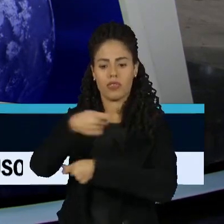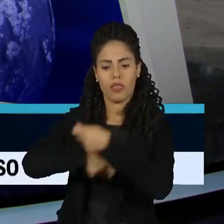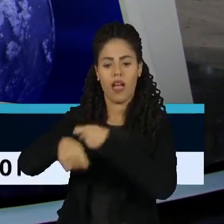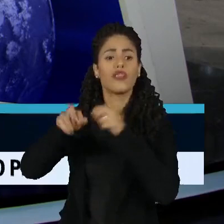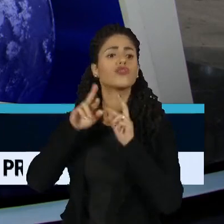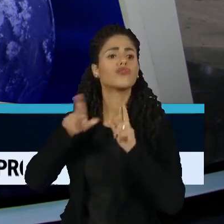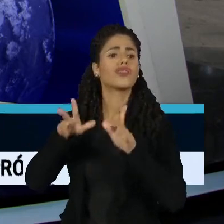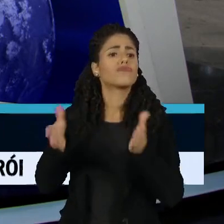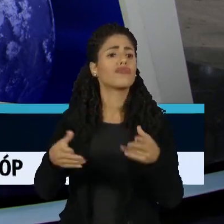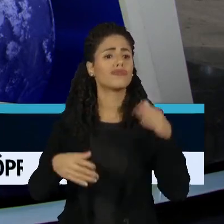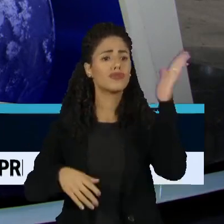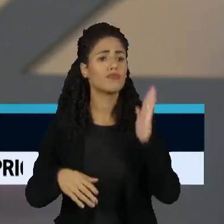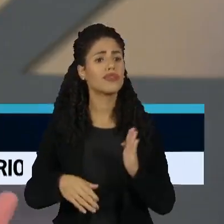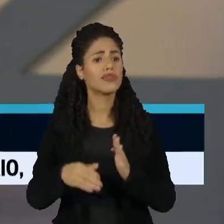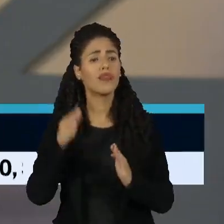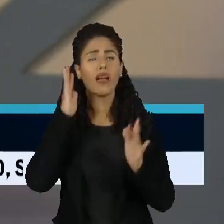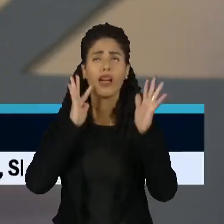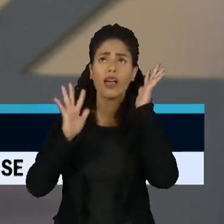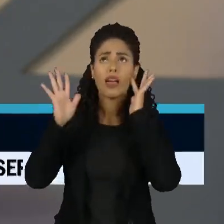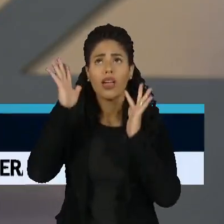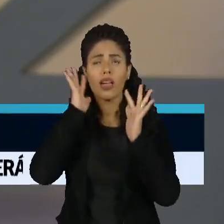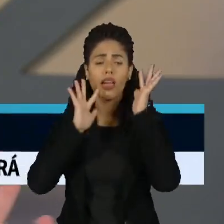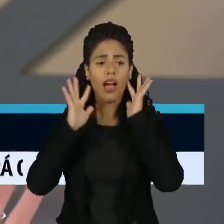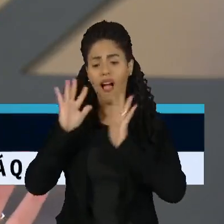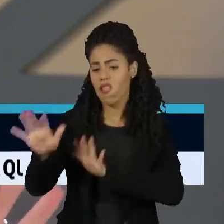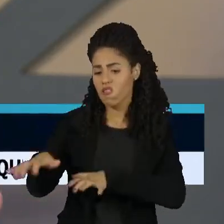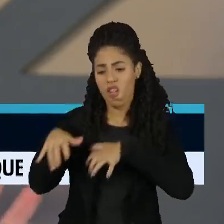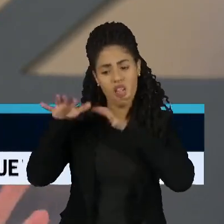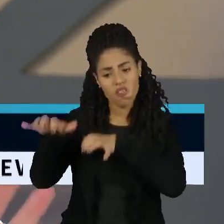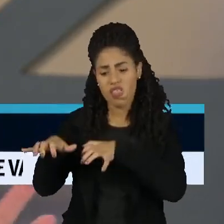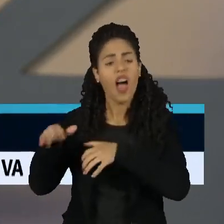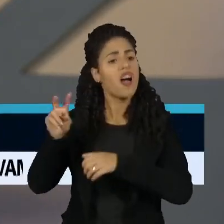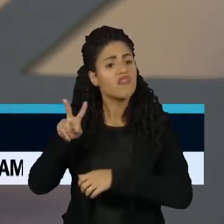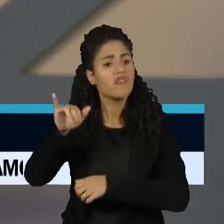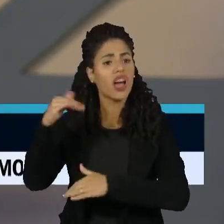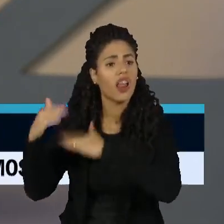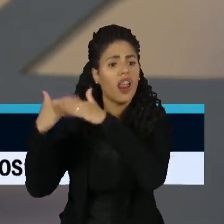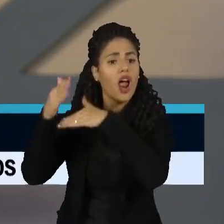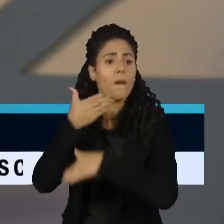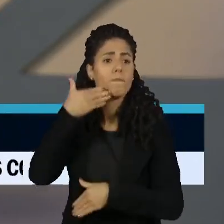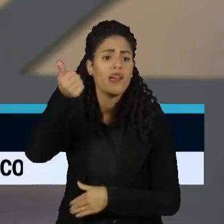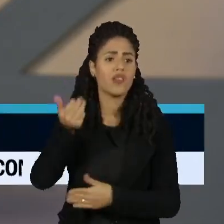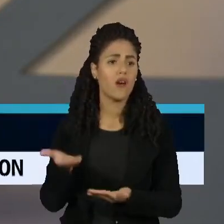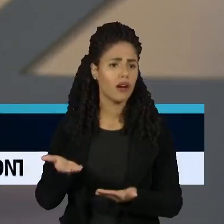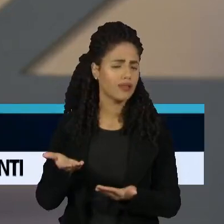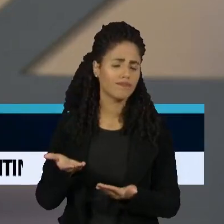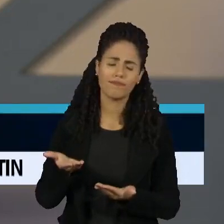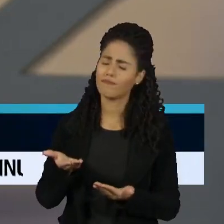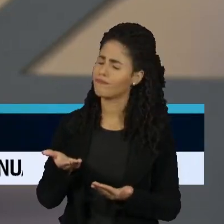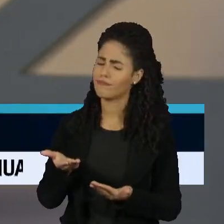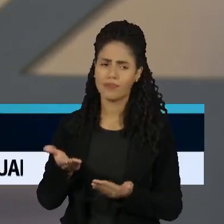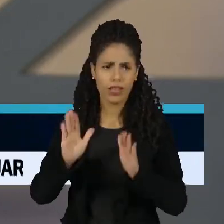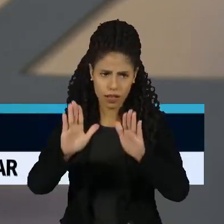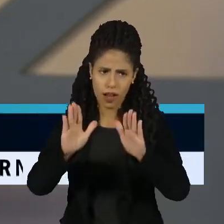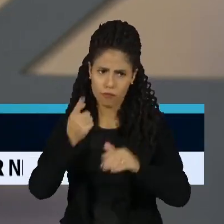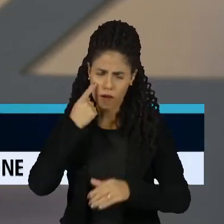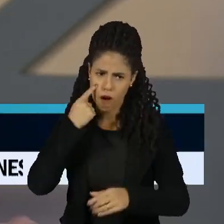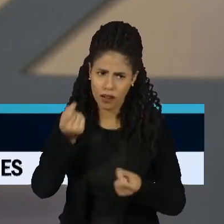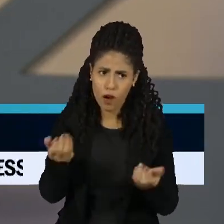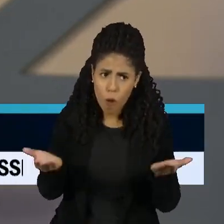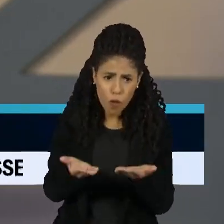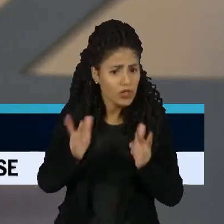parece que no Brasil continua na ilusão de que você ficou com a extração mineral a gente vai conseguir fazer uma grande um grande salto a gente pega